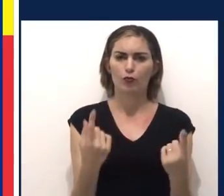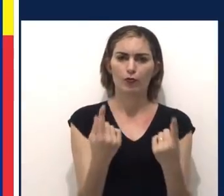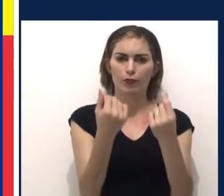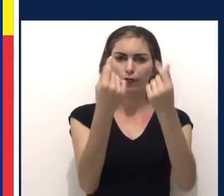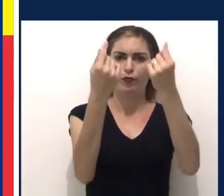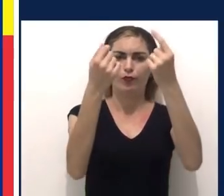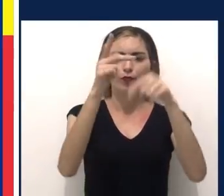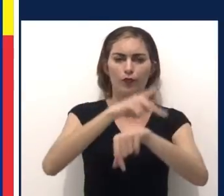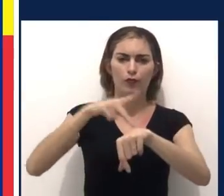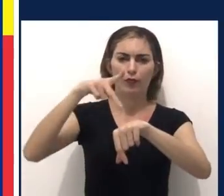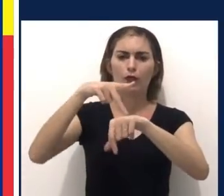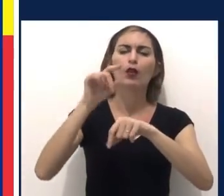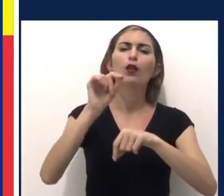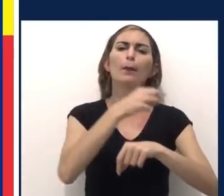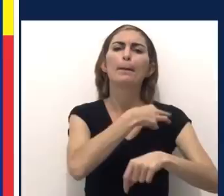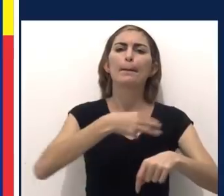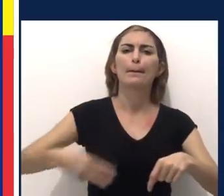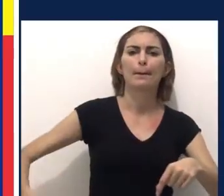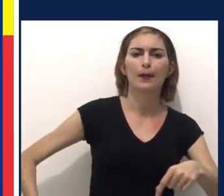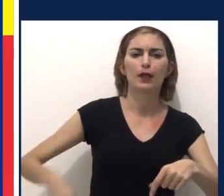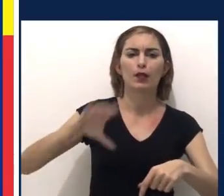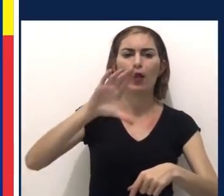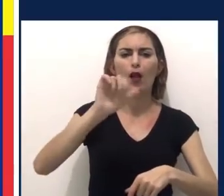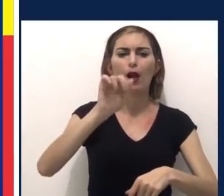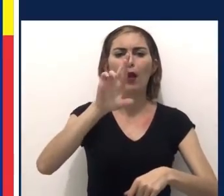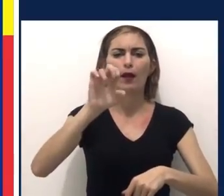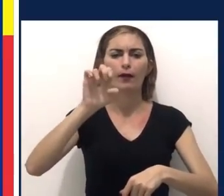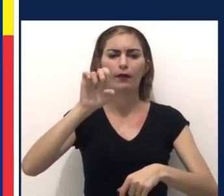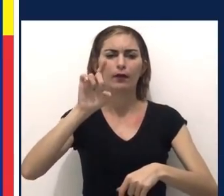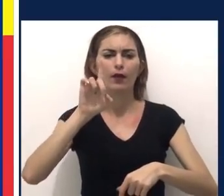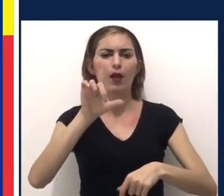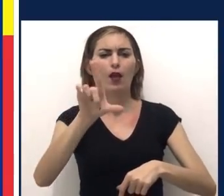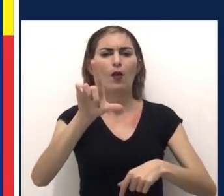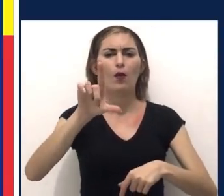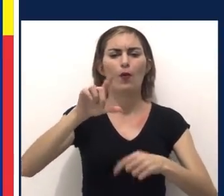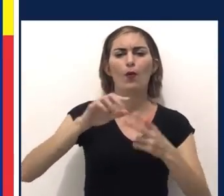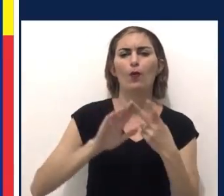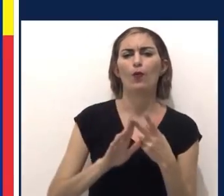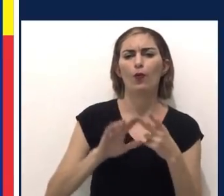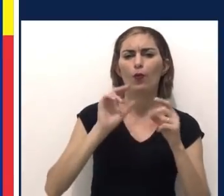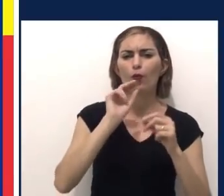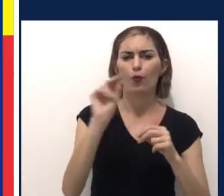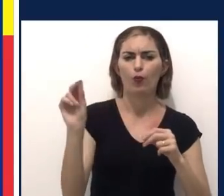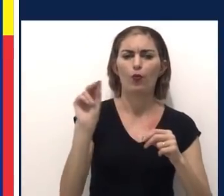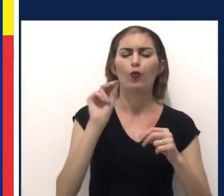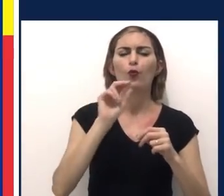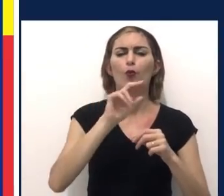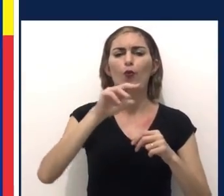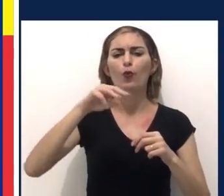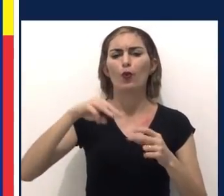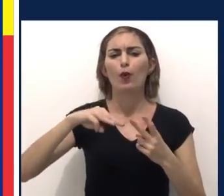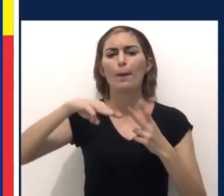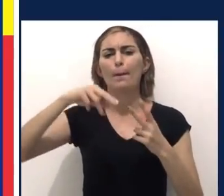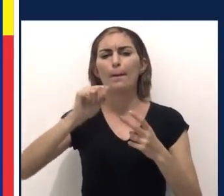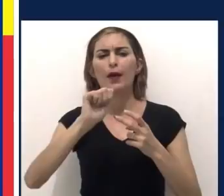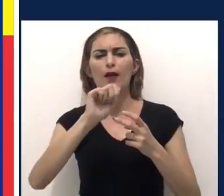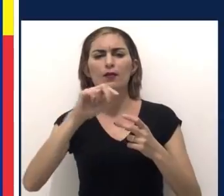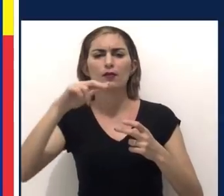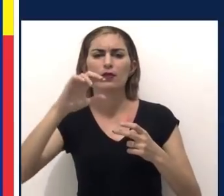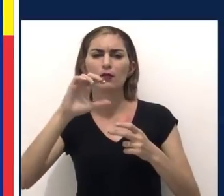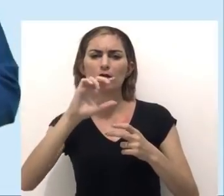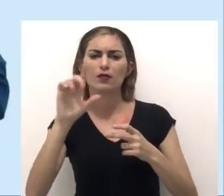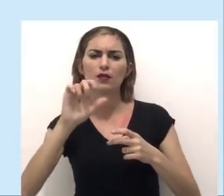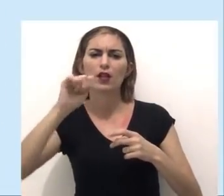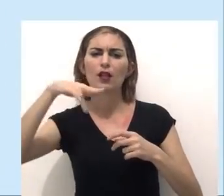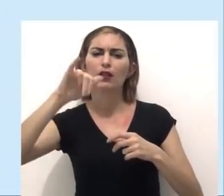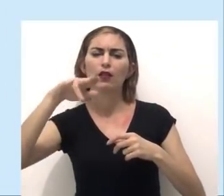quadros econômicos do país. Que ministro foi esse? O cardeal Mazarin. O cardeal